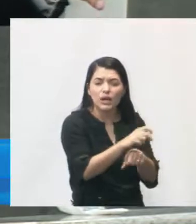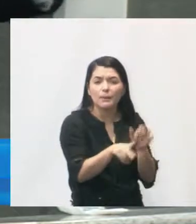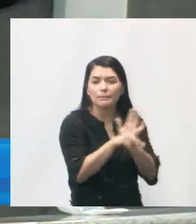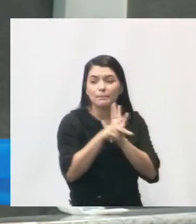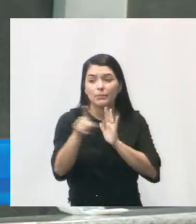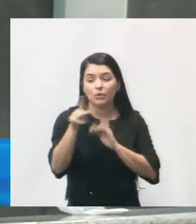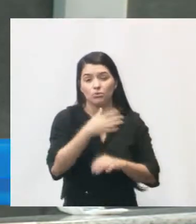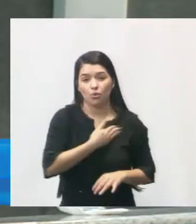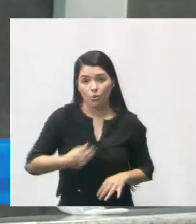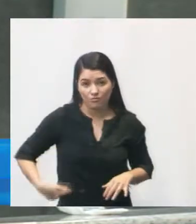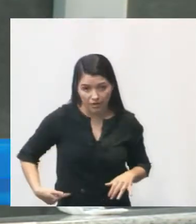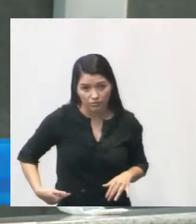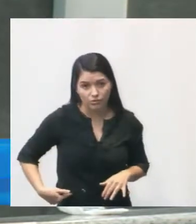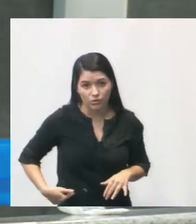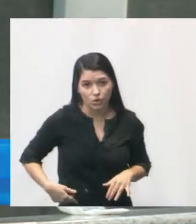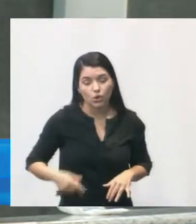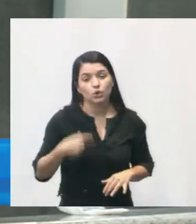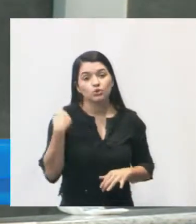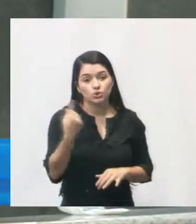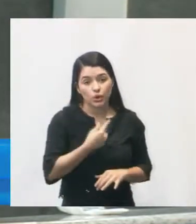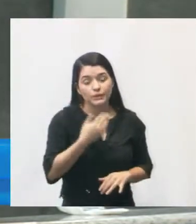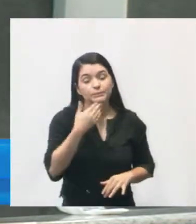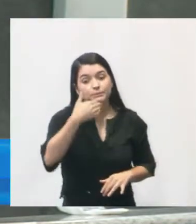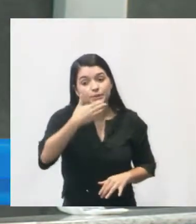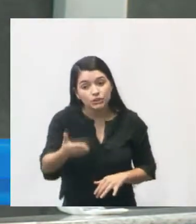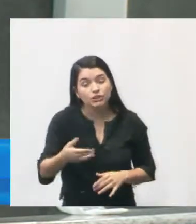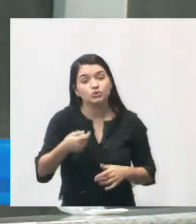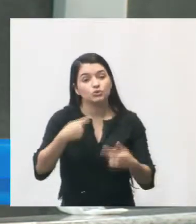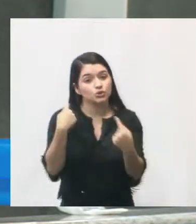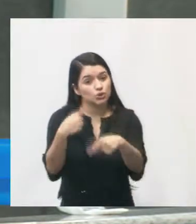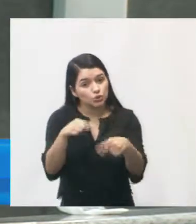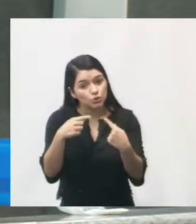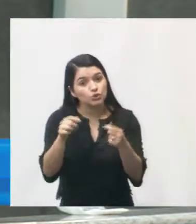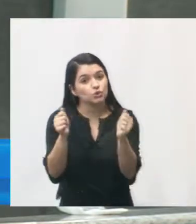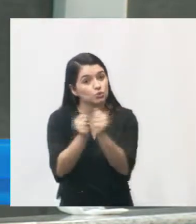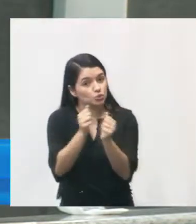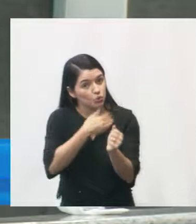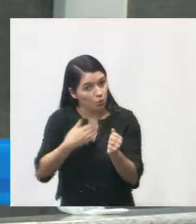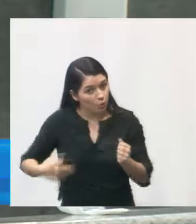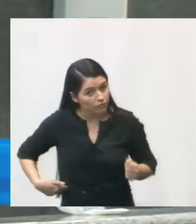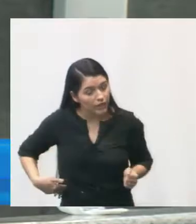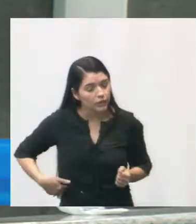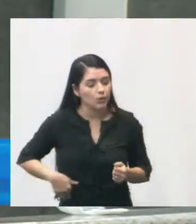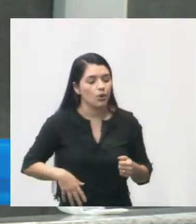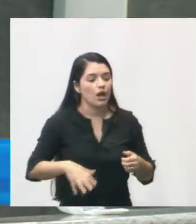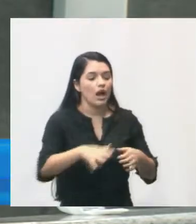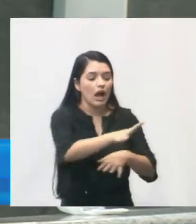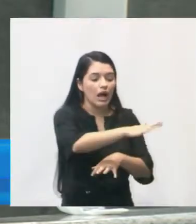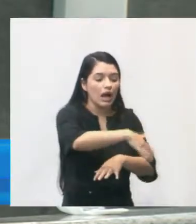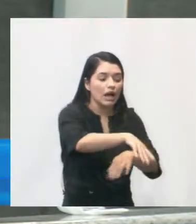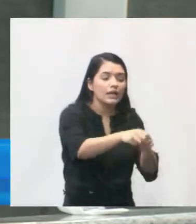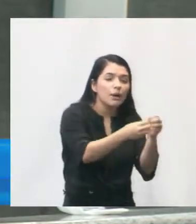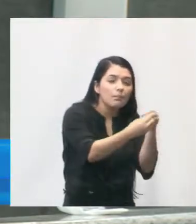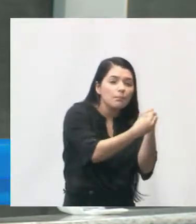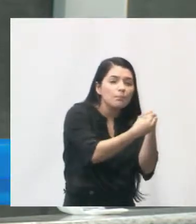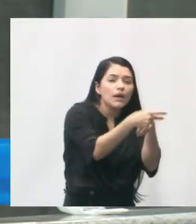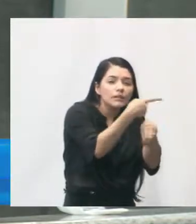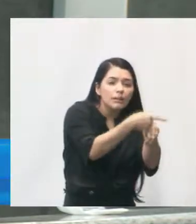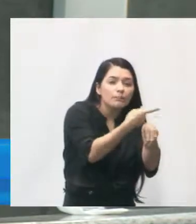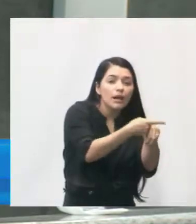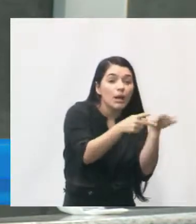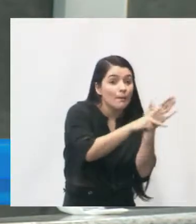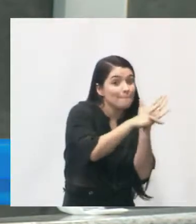Então, a gente está discutindo, repito, lá com o governo do Estado. A área da pedra aqui, vereador Vaguinho, é uma área da Prefeitura de